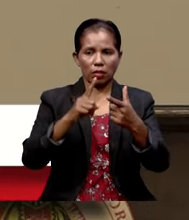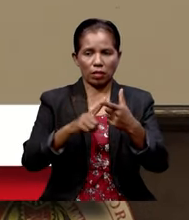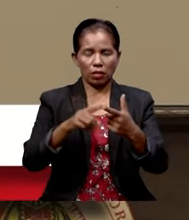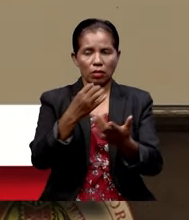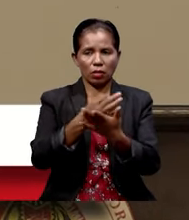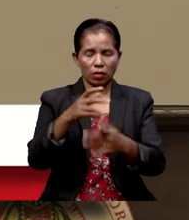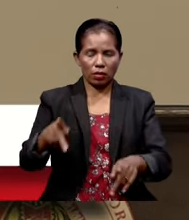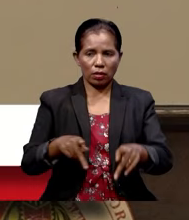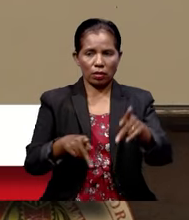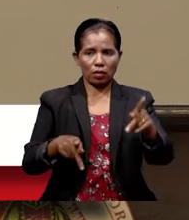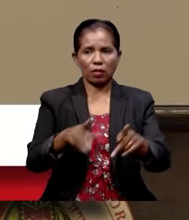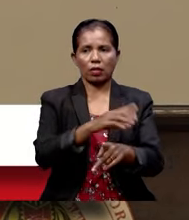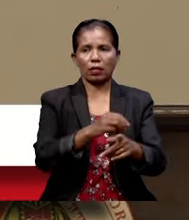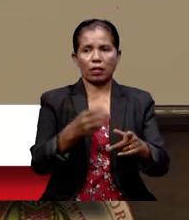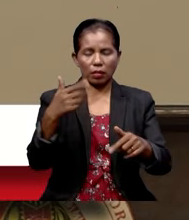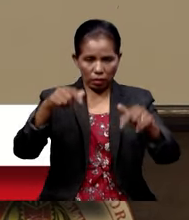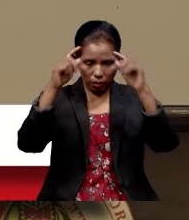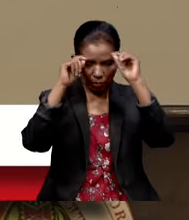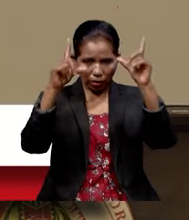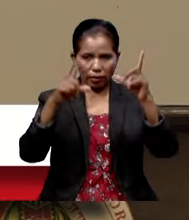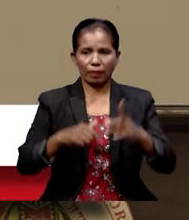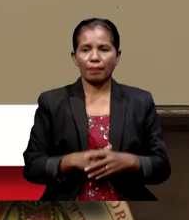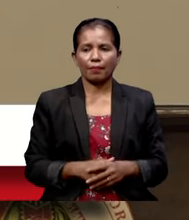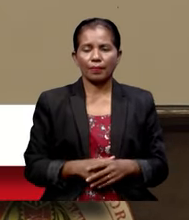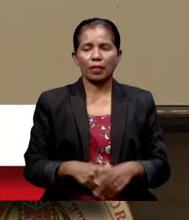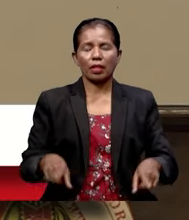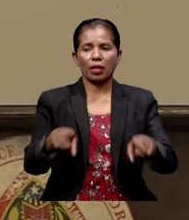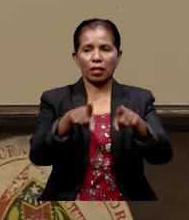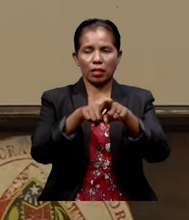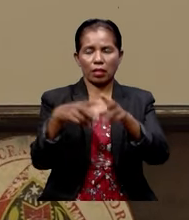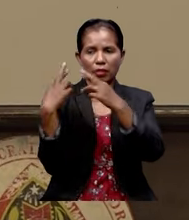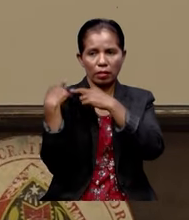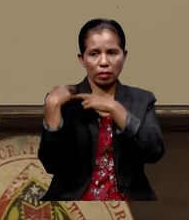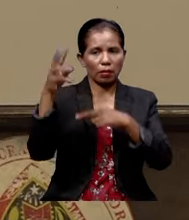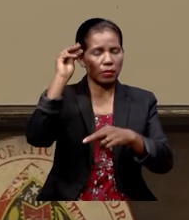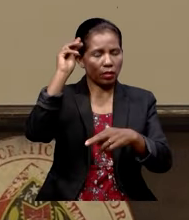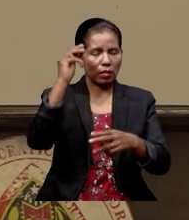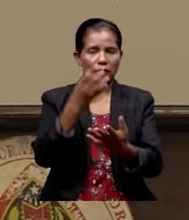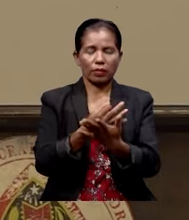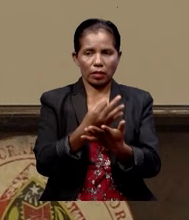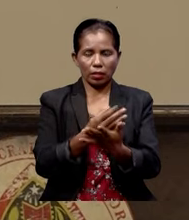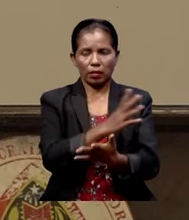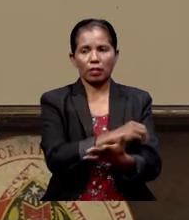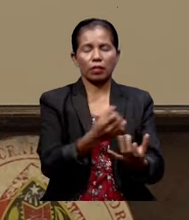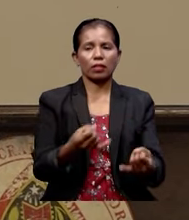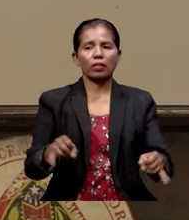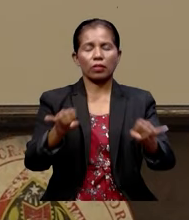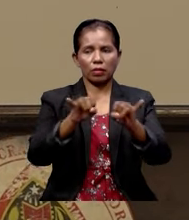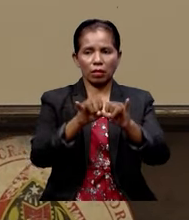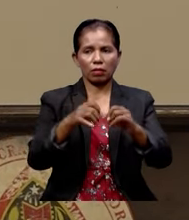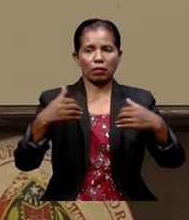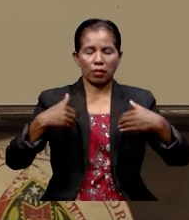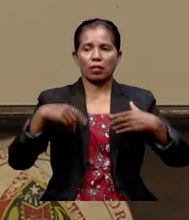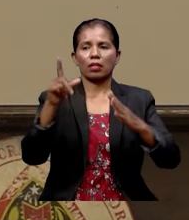público e não setor privado na Timor-Leste. Durante a responsabilidade do Ministério das Finanças de Nia, tu em disposição e a lei